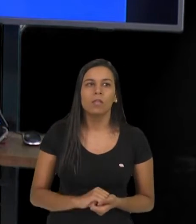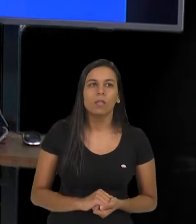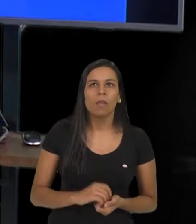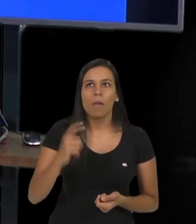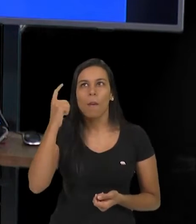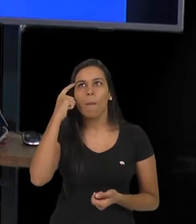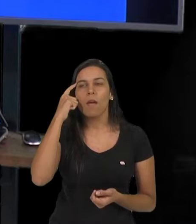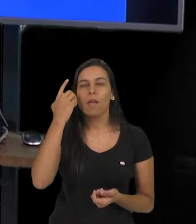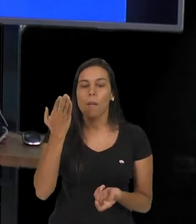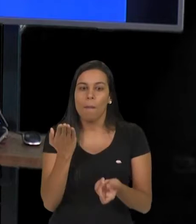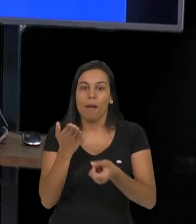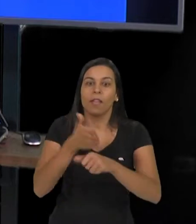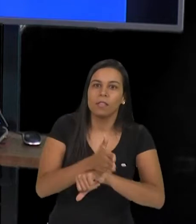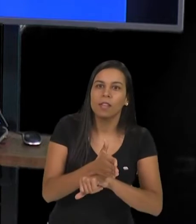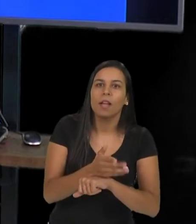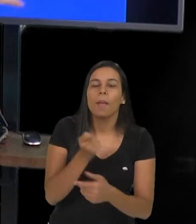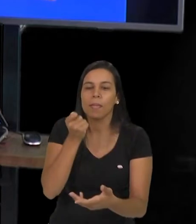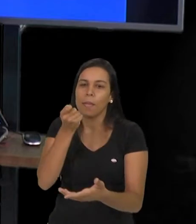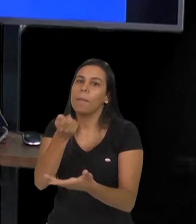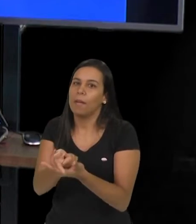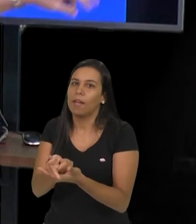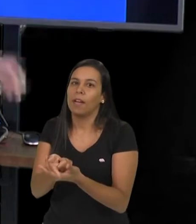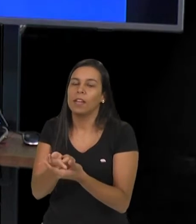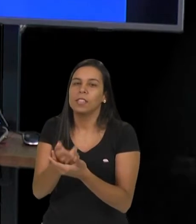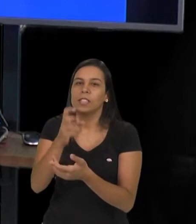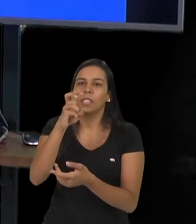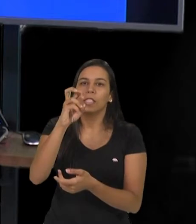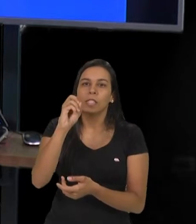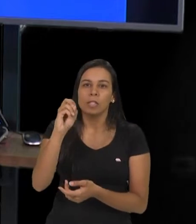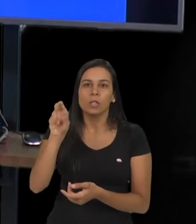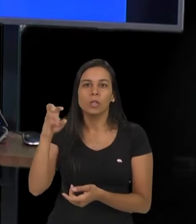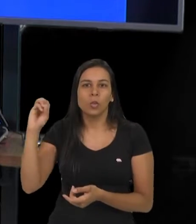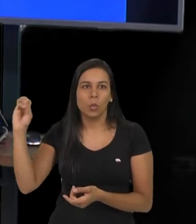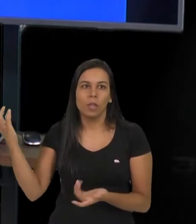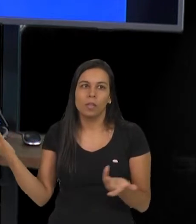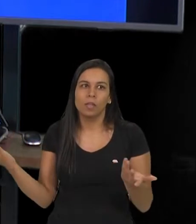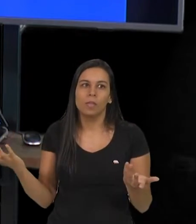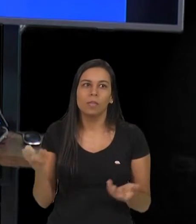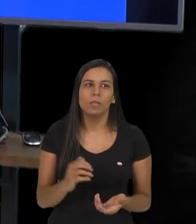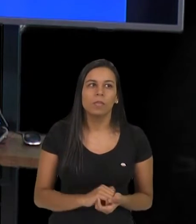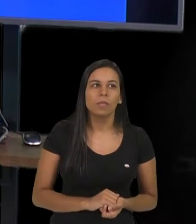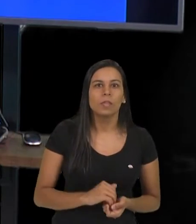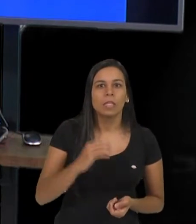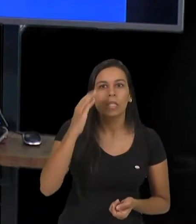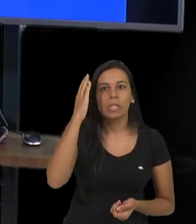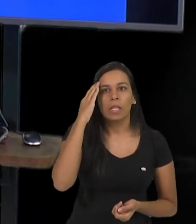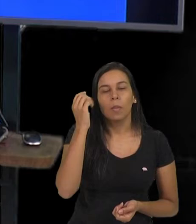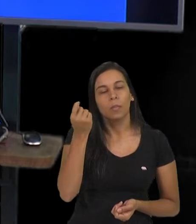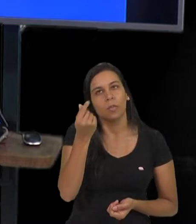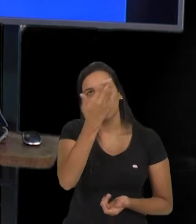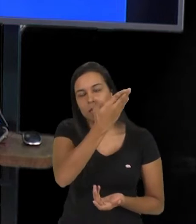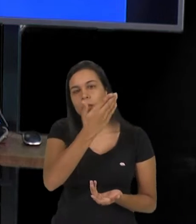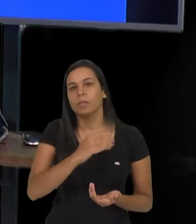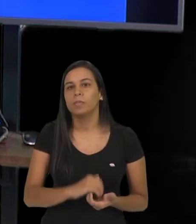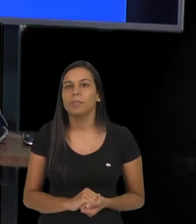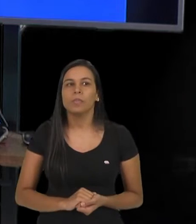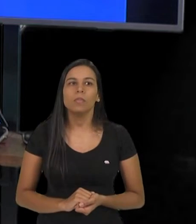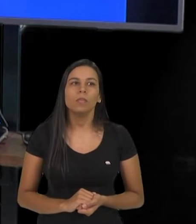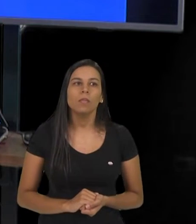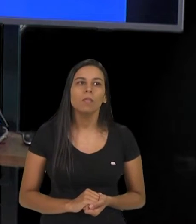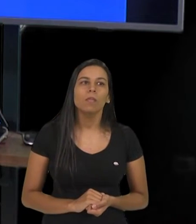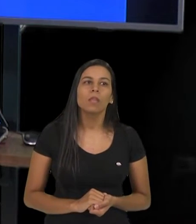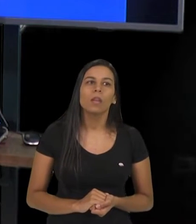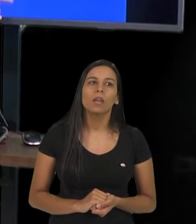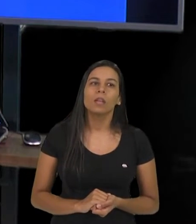para entrar nesse cassino eu tenho que pagar 50 alguma coisa. Isso aí certamente é a moeda dinamarquesa, tá? E finalmente eu tenho